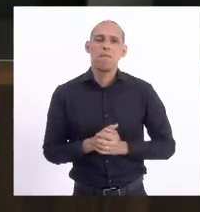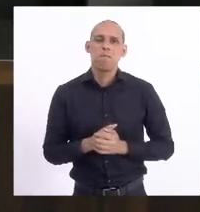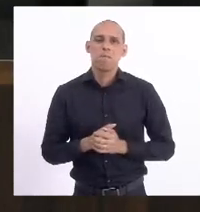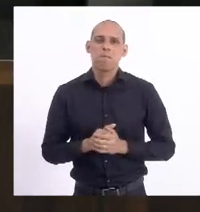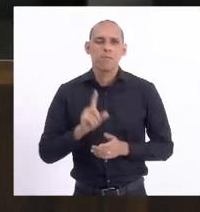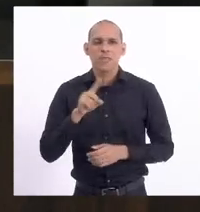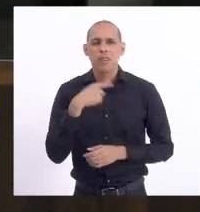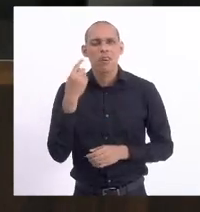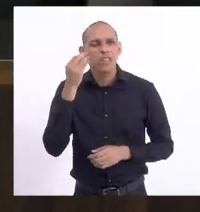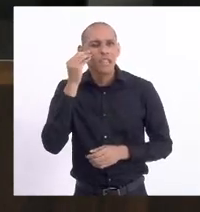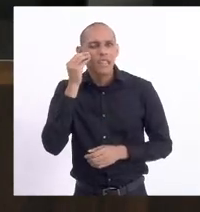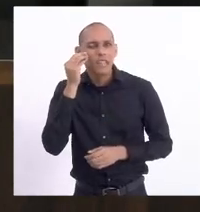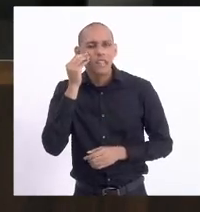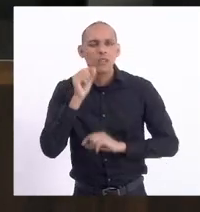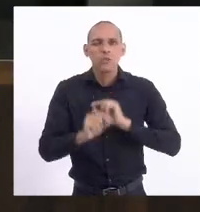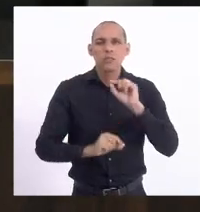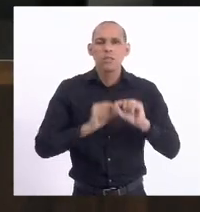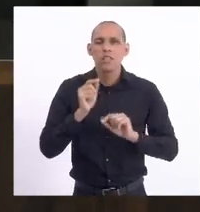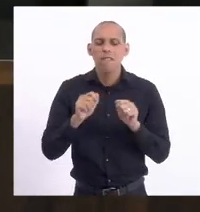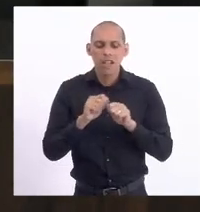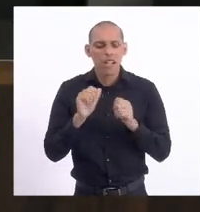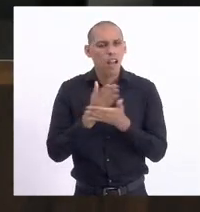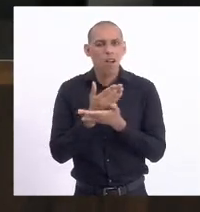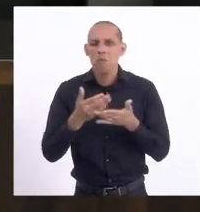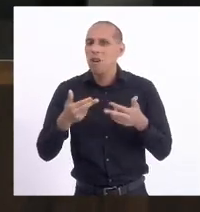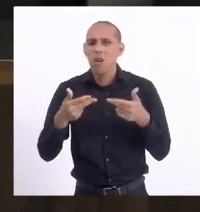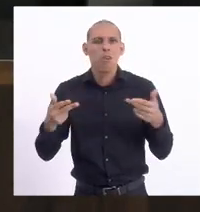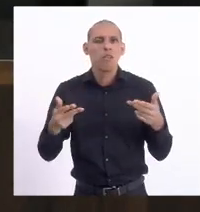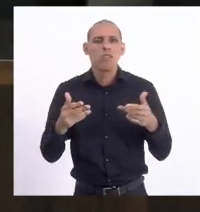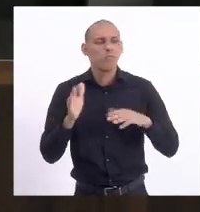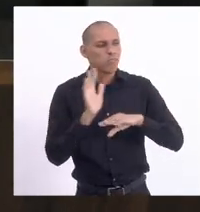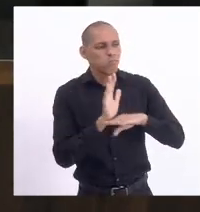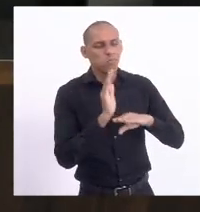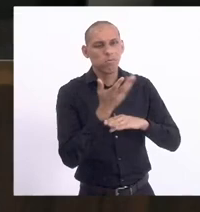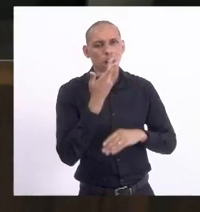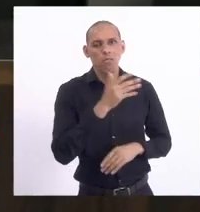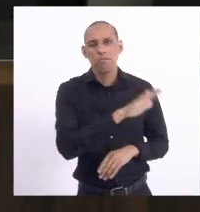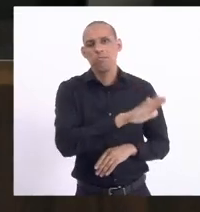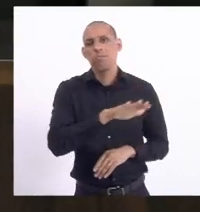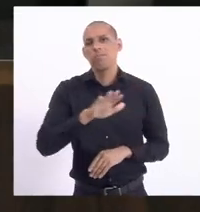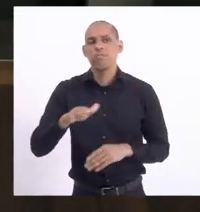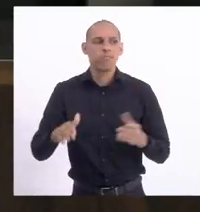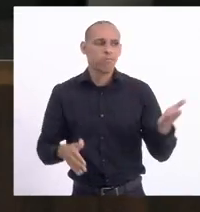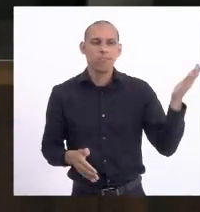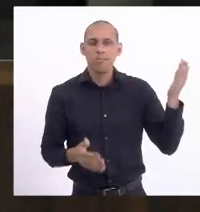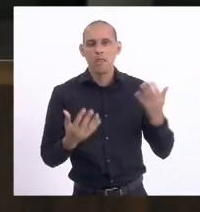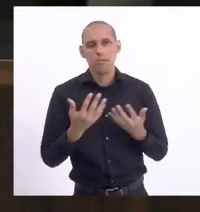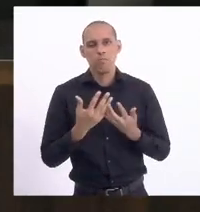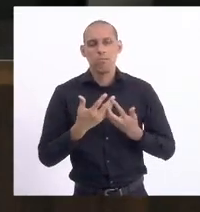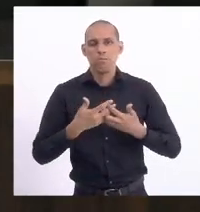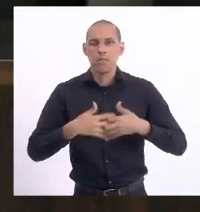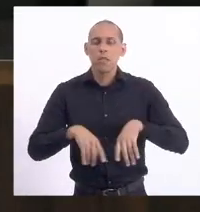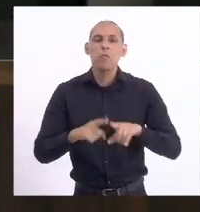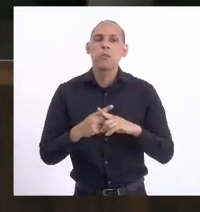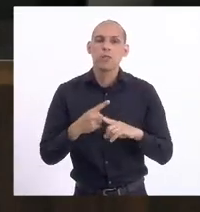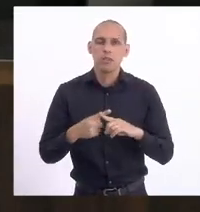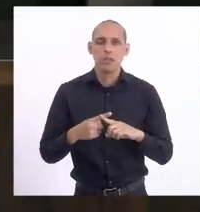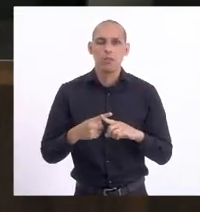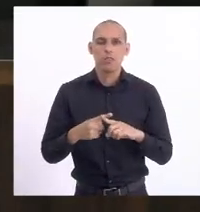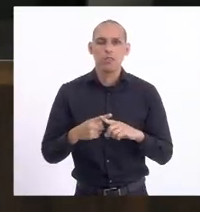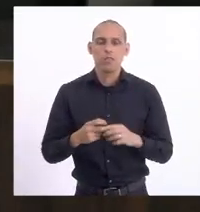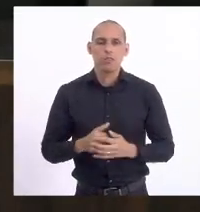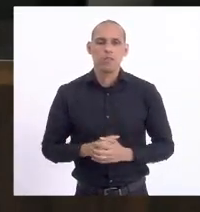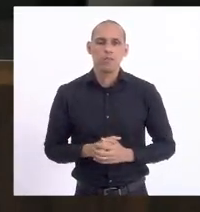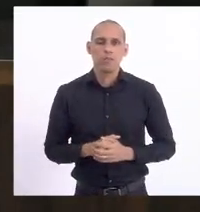tentarmos fazer algo direcionado para as crianças em Petrópolis. Porque